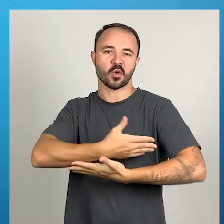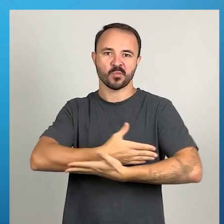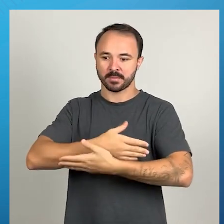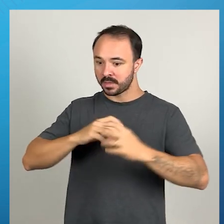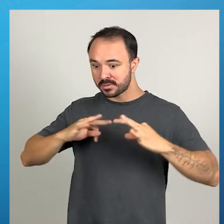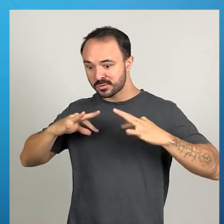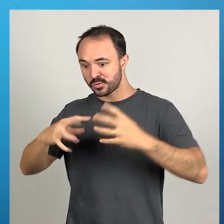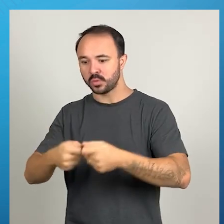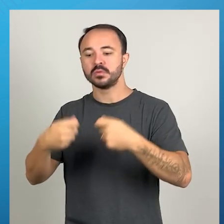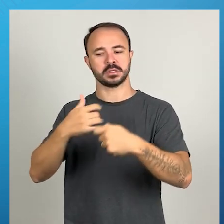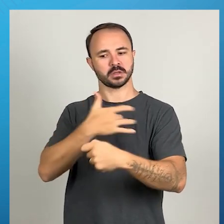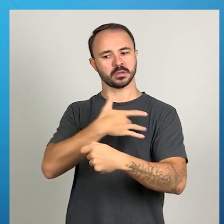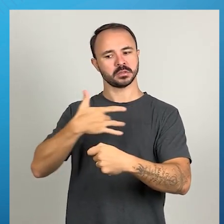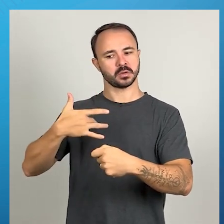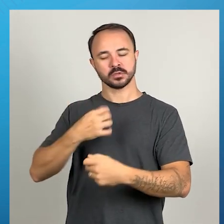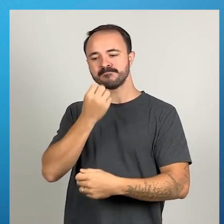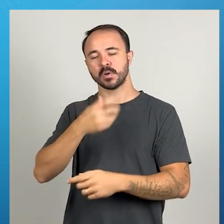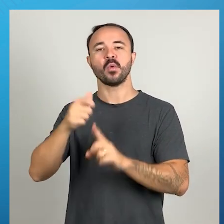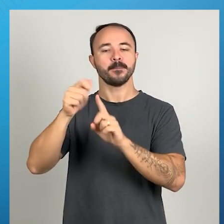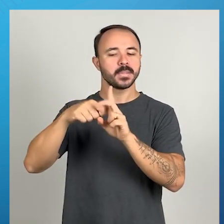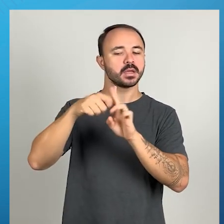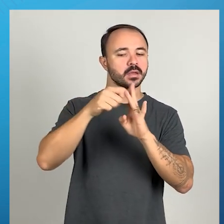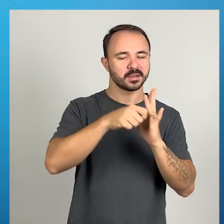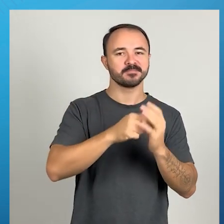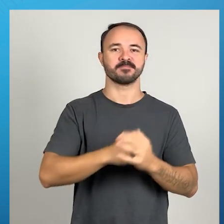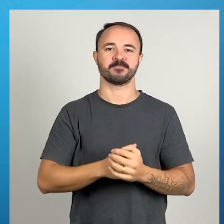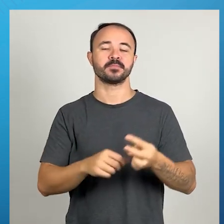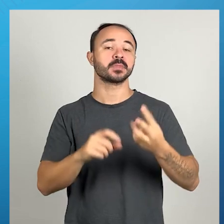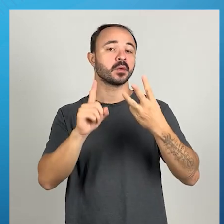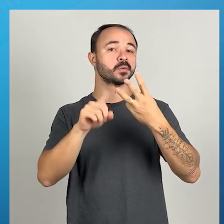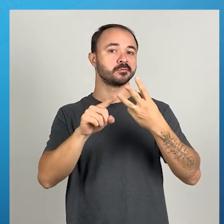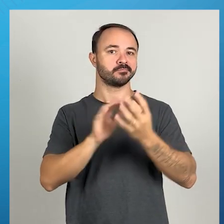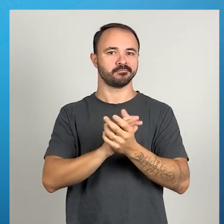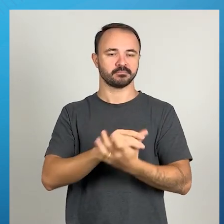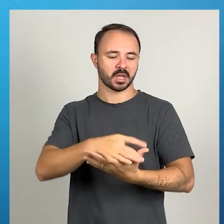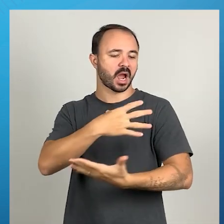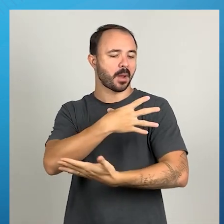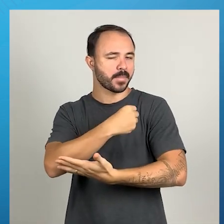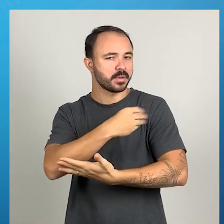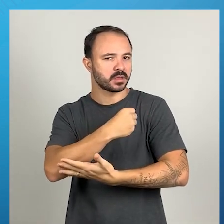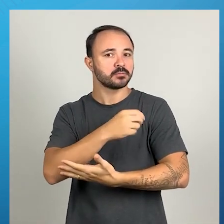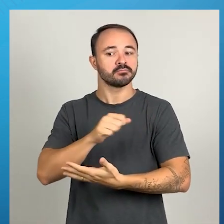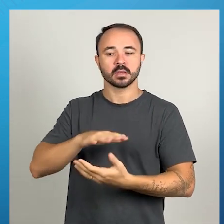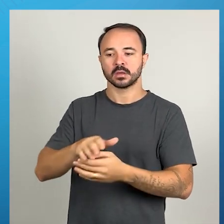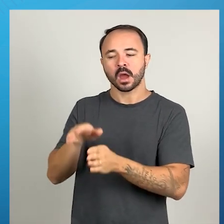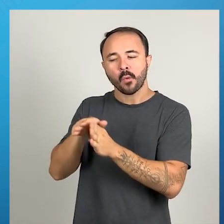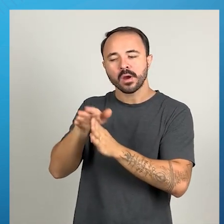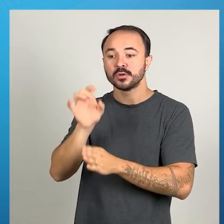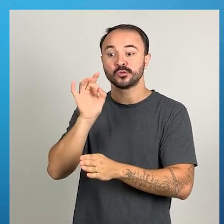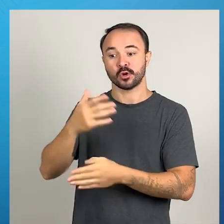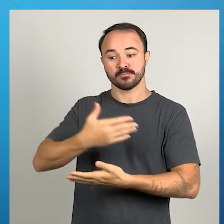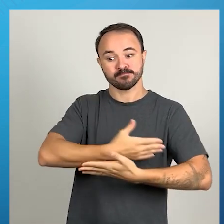para um desenvolvimento saudável nos primeiros meses de vida? Letra C. A amamentação é recomendada apenas para